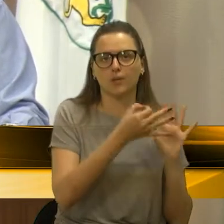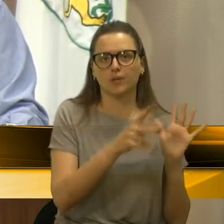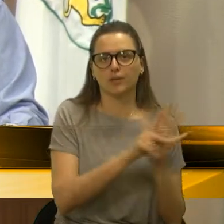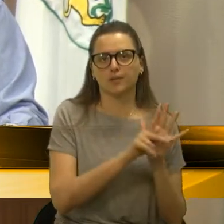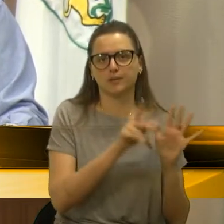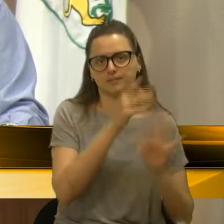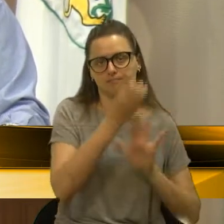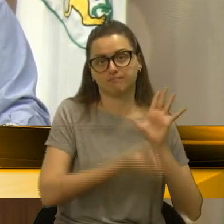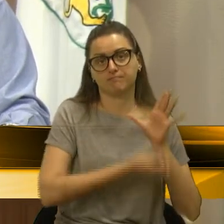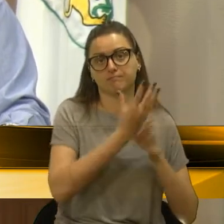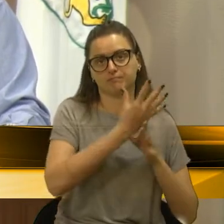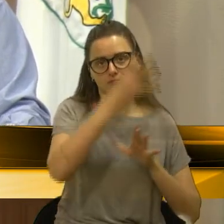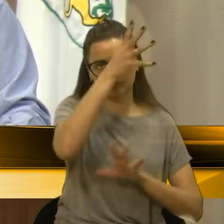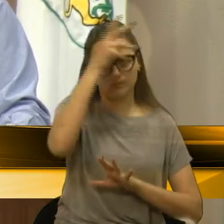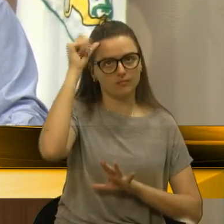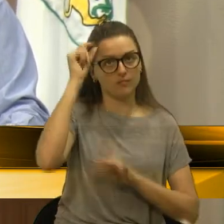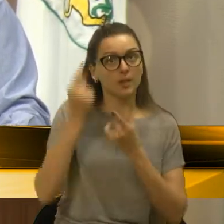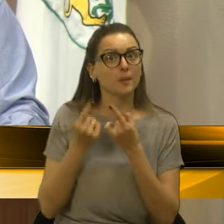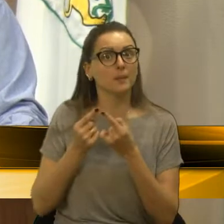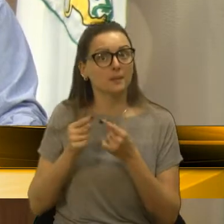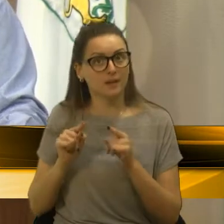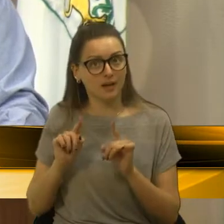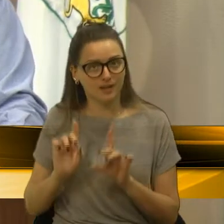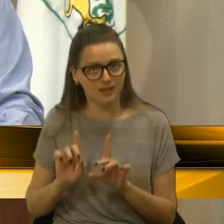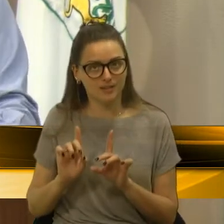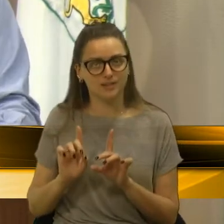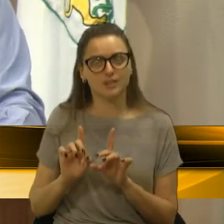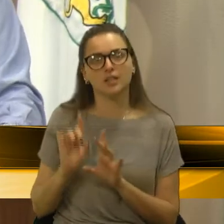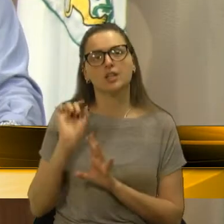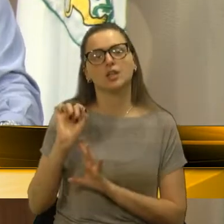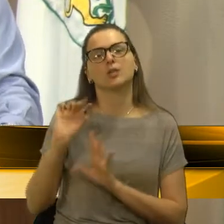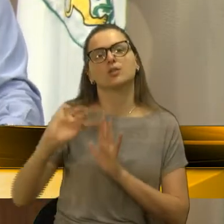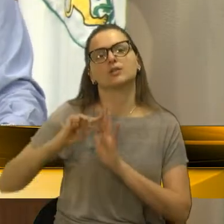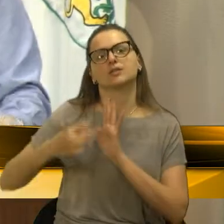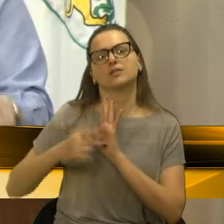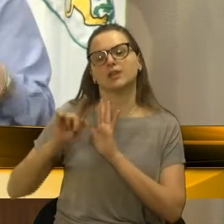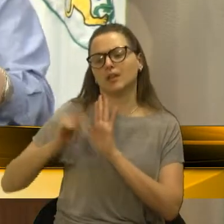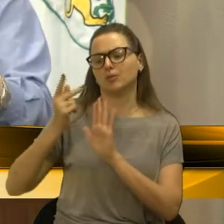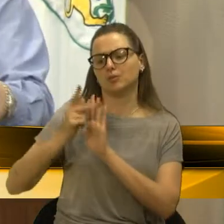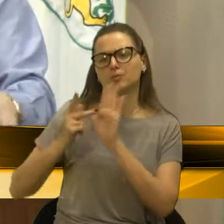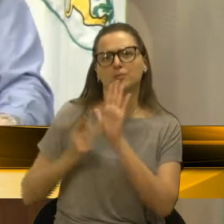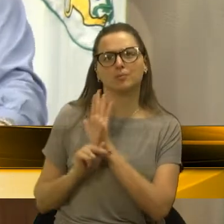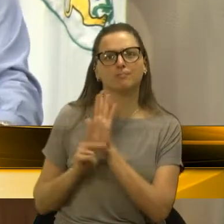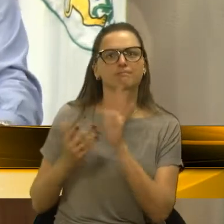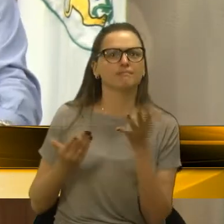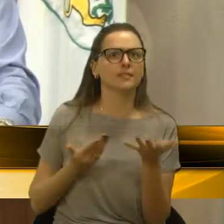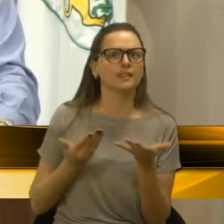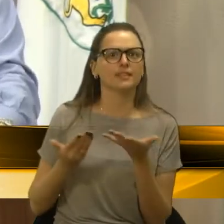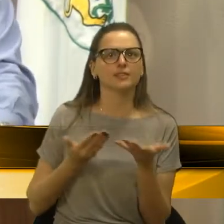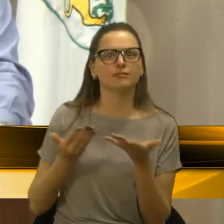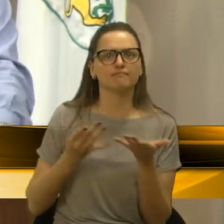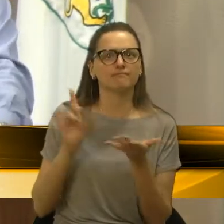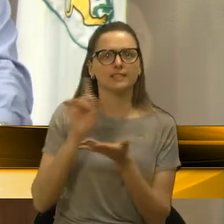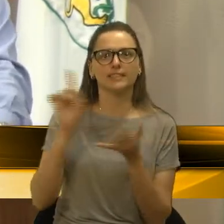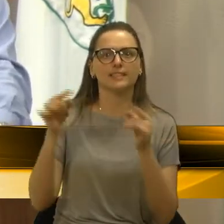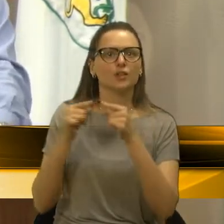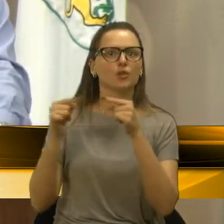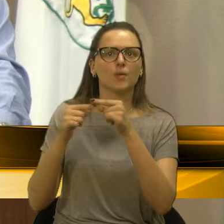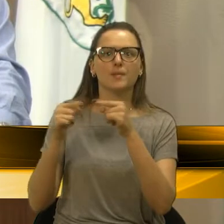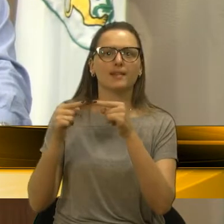Prefeitura Municipal. Mas era, sem dúvida nenhuma, vereador Giló, um plano completamente fora da